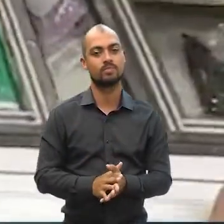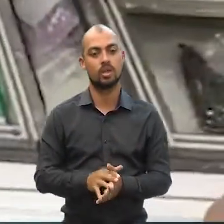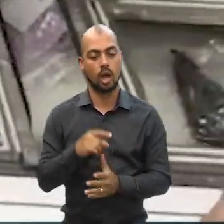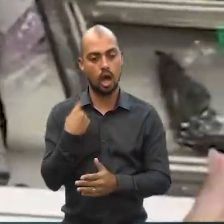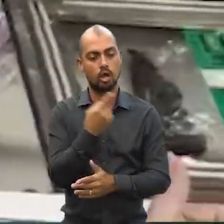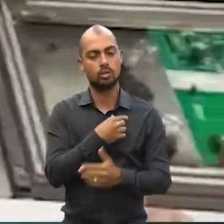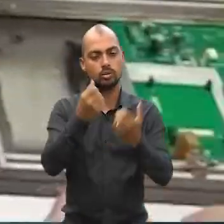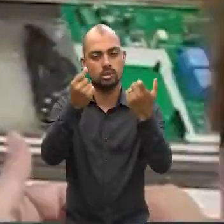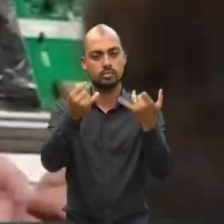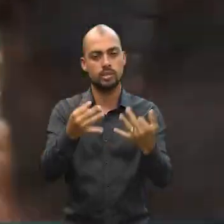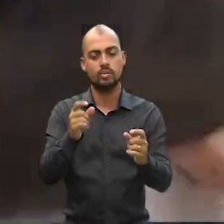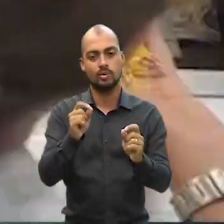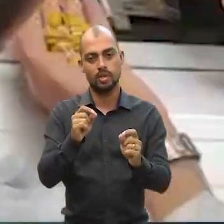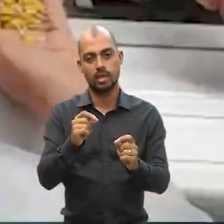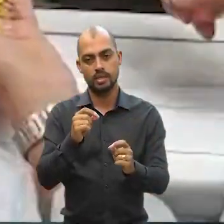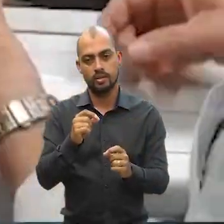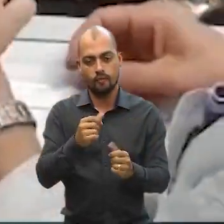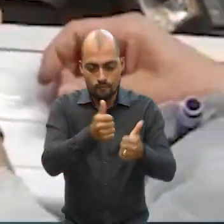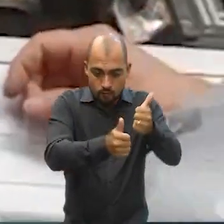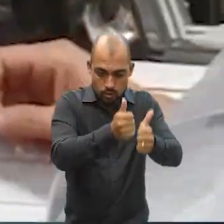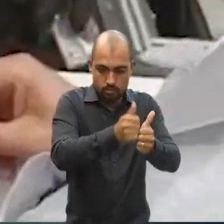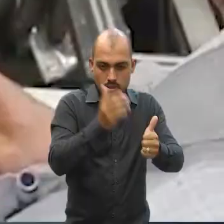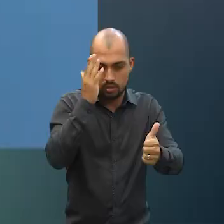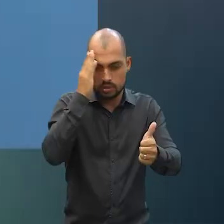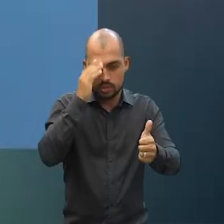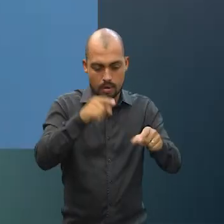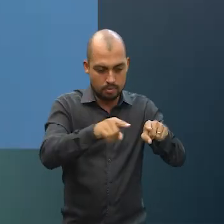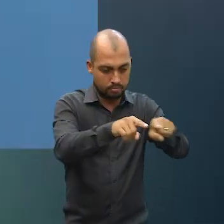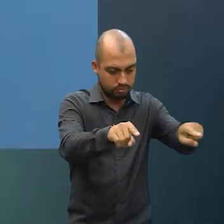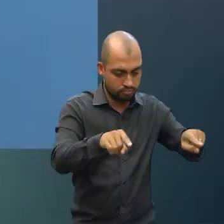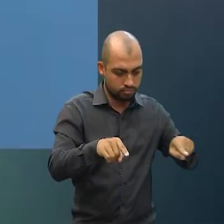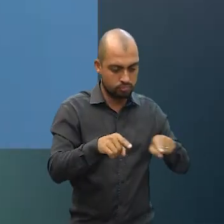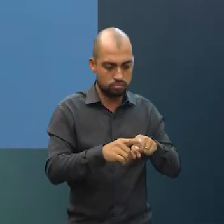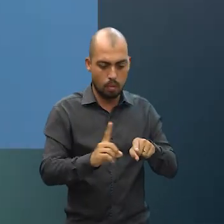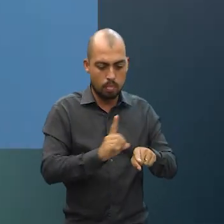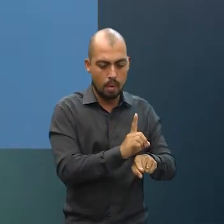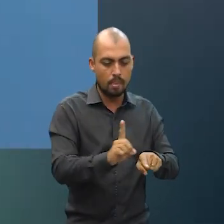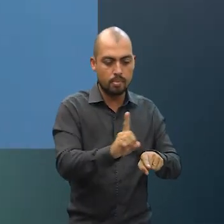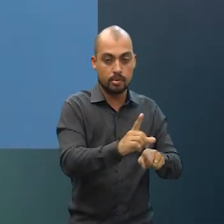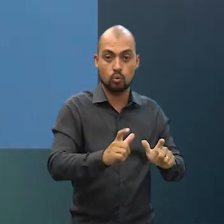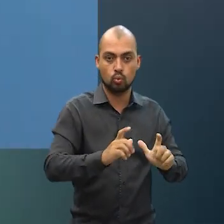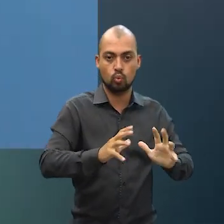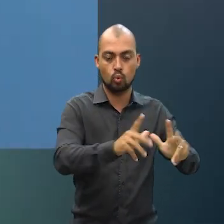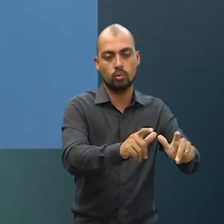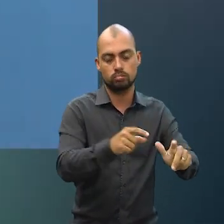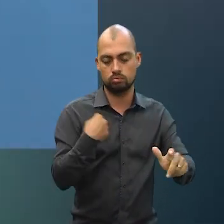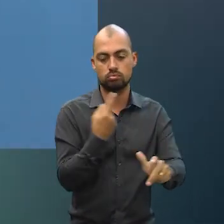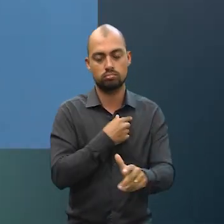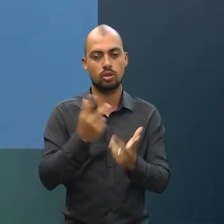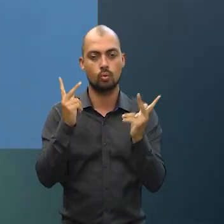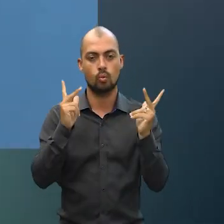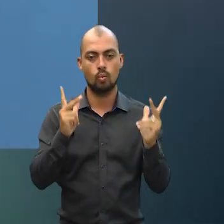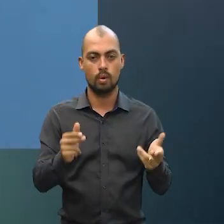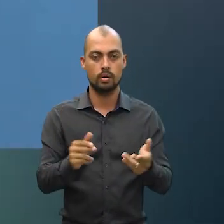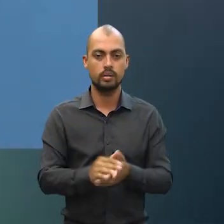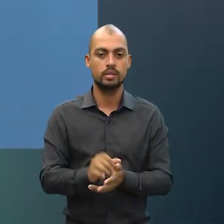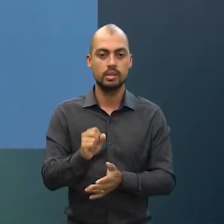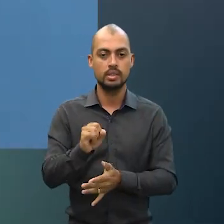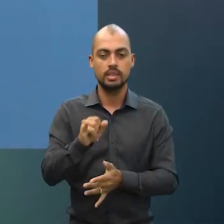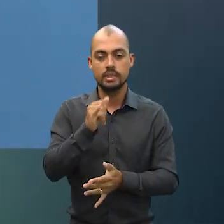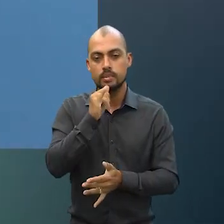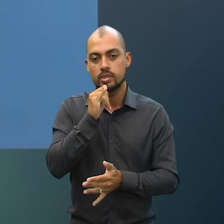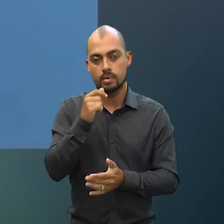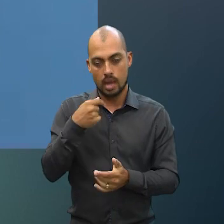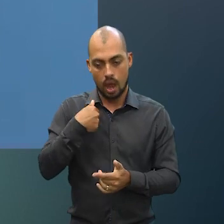jogamos em todas as posições. Se precisar fazer o trabalho de receber mercadoria, vai quem tiver disponível, se tiver que pôr a mão